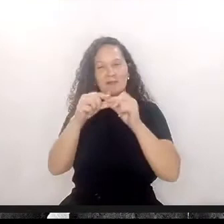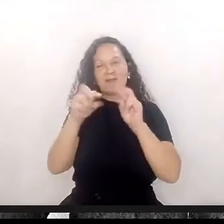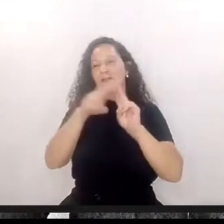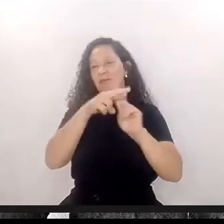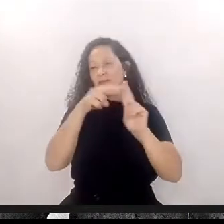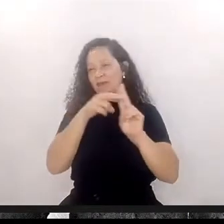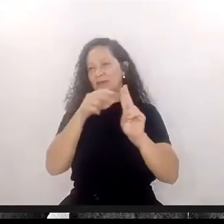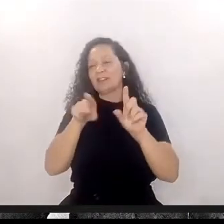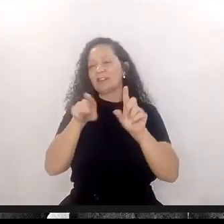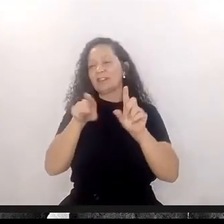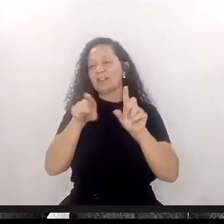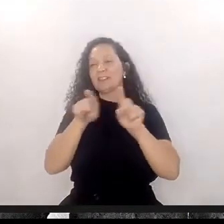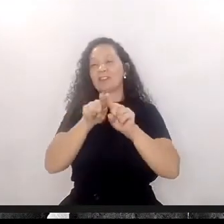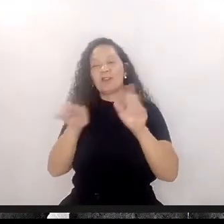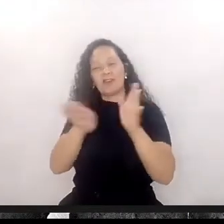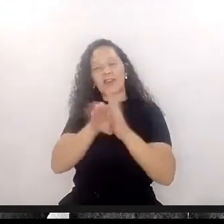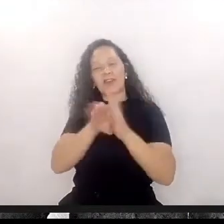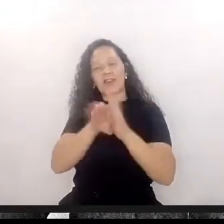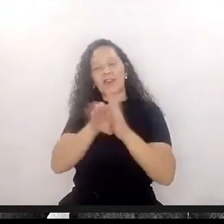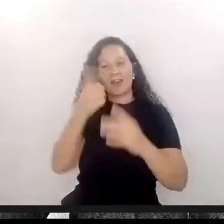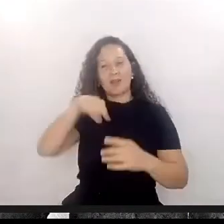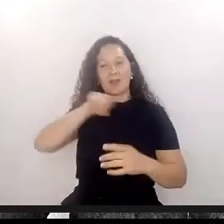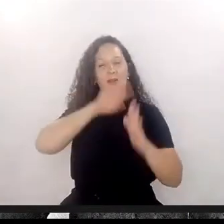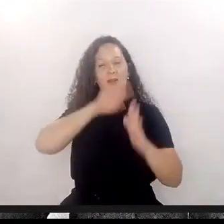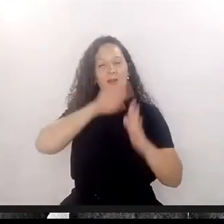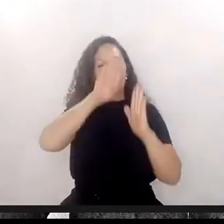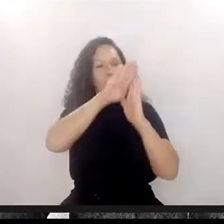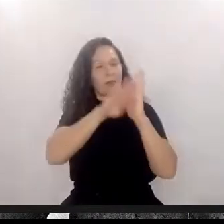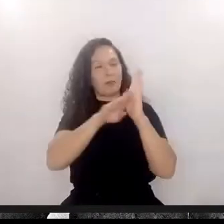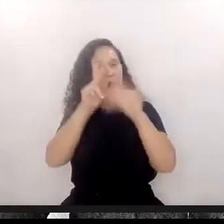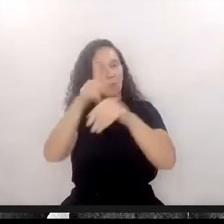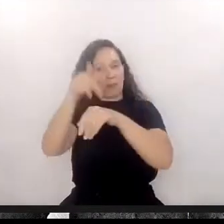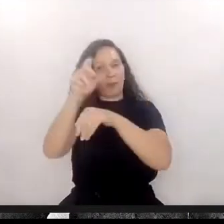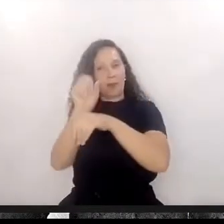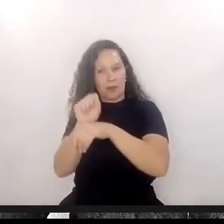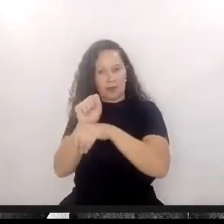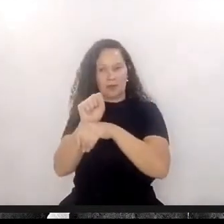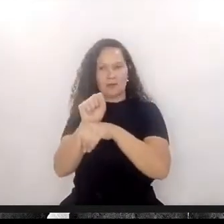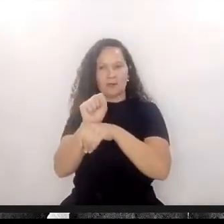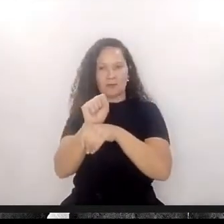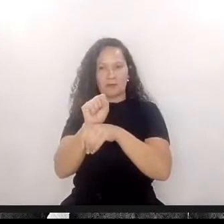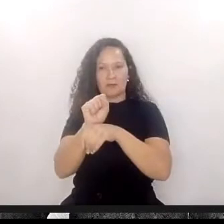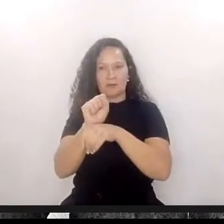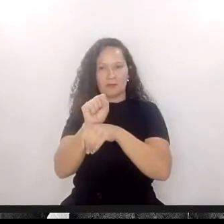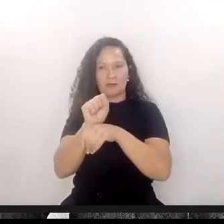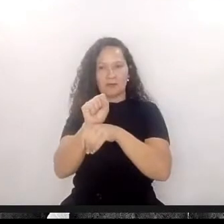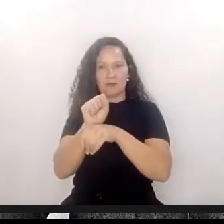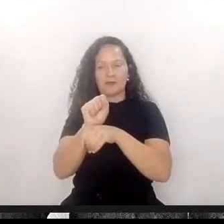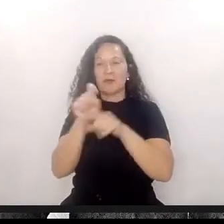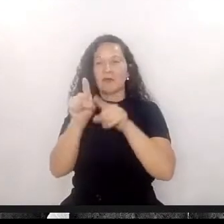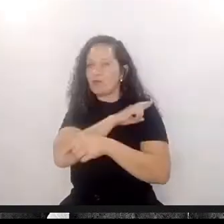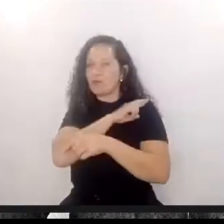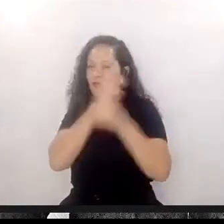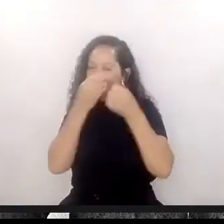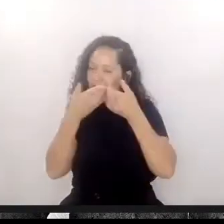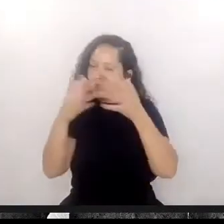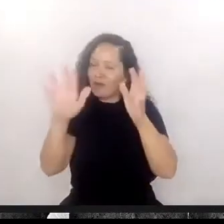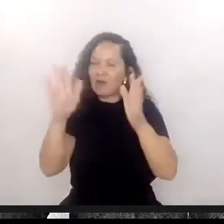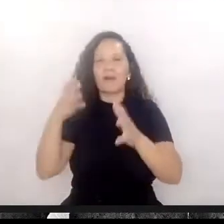no nosso programa de pós-graduação, o conferencista desta noite de abertura dos trabalhos dessa